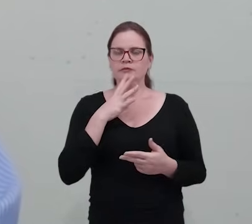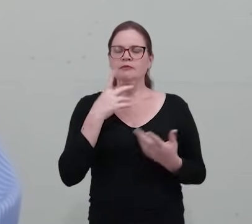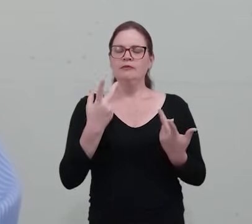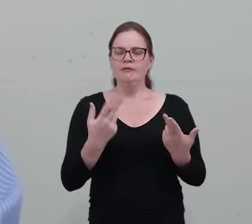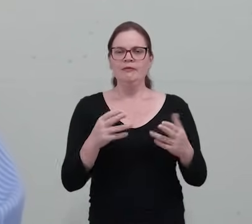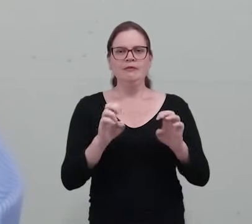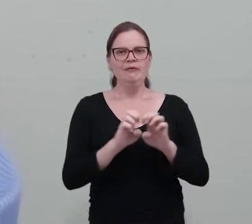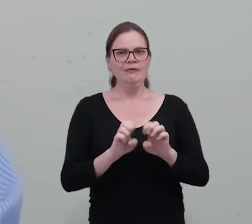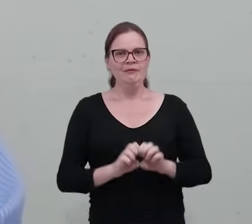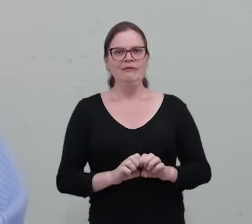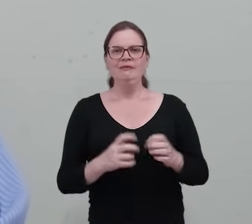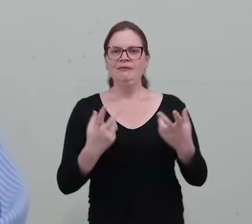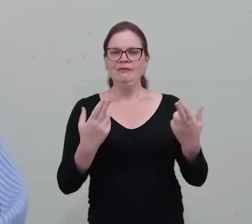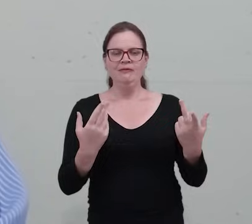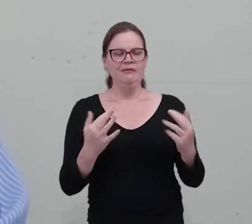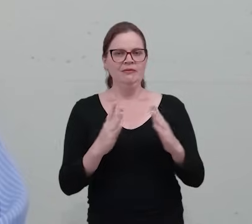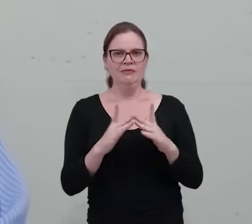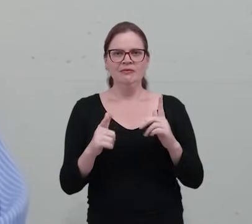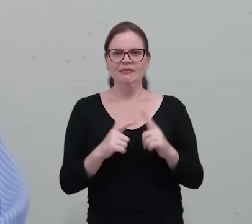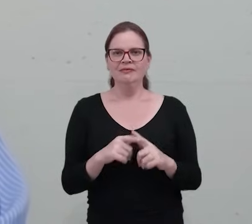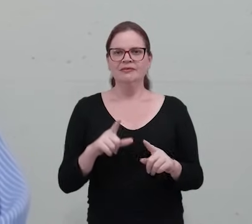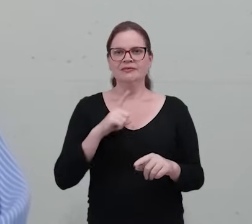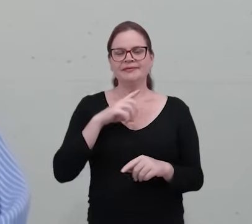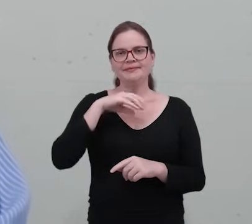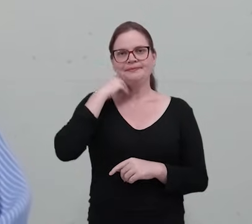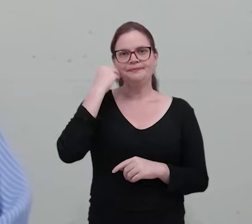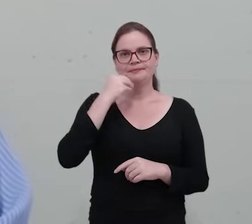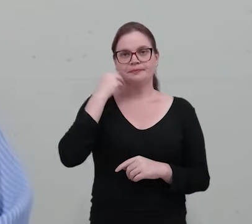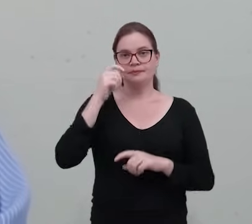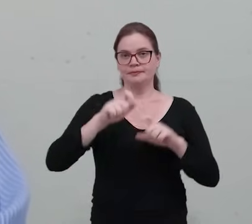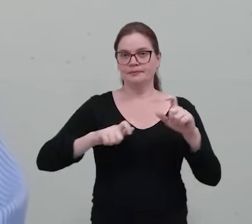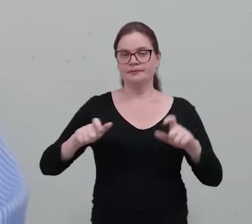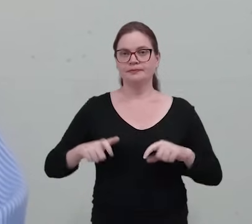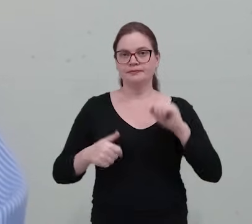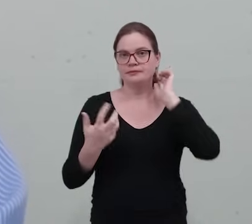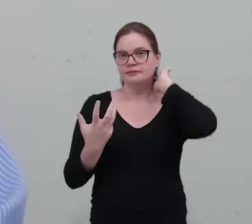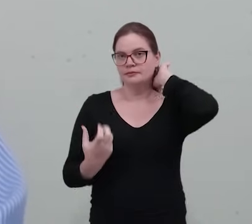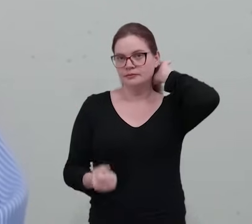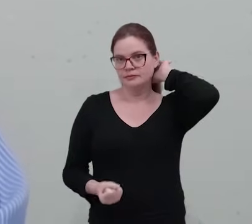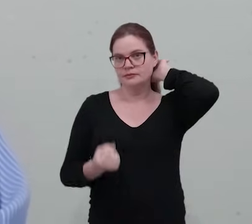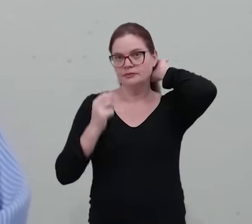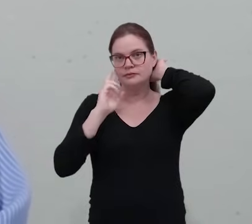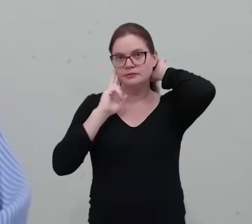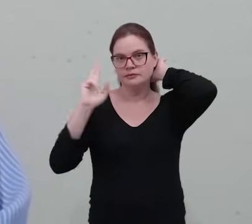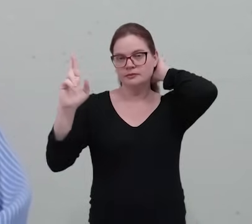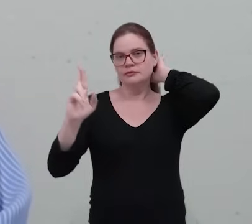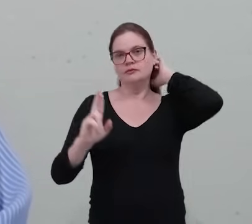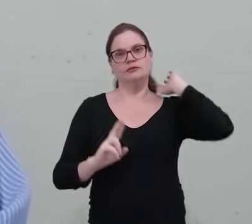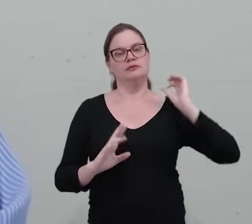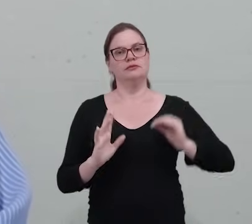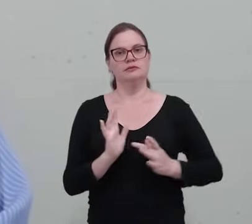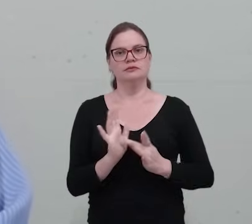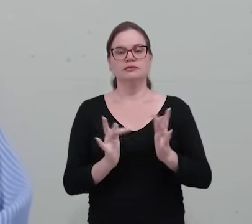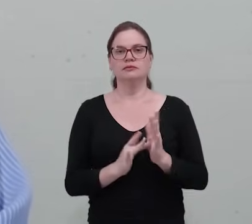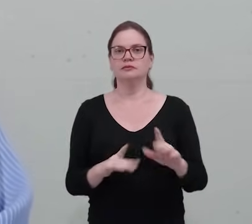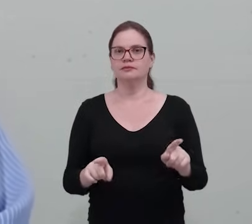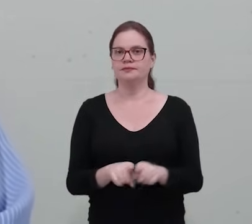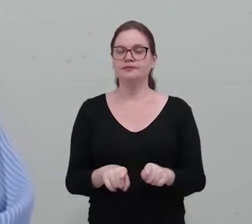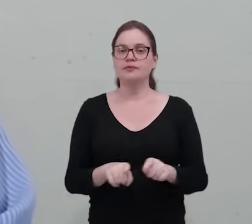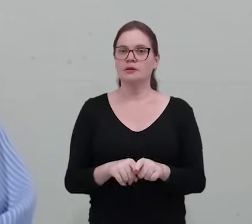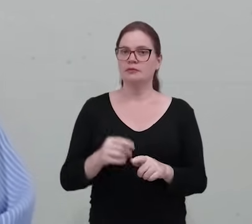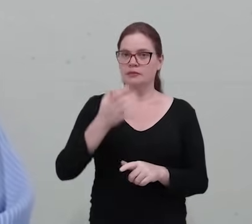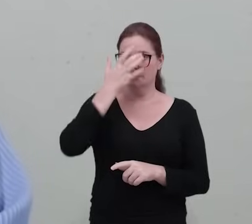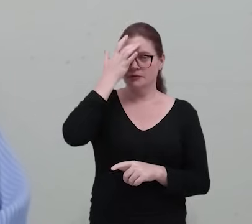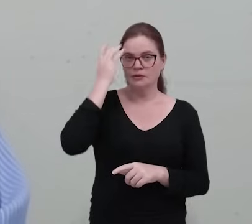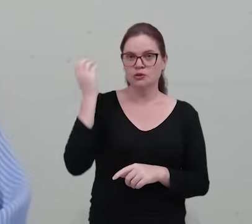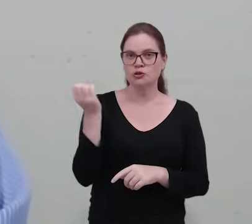com uma estrutura de igreja, com irmãos tendo experiências de conversão, outros experiência de virem